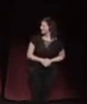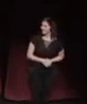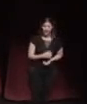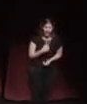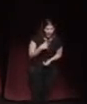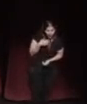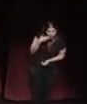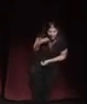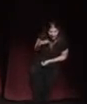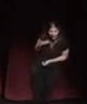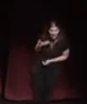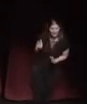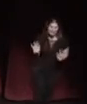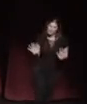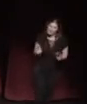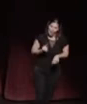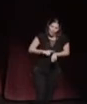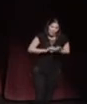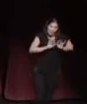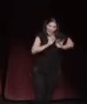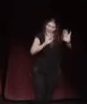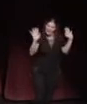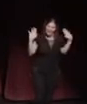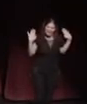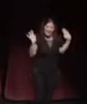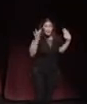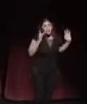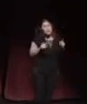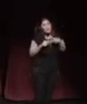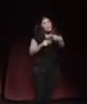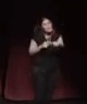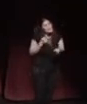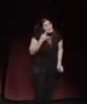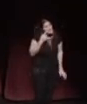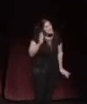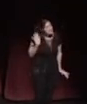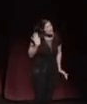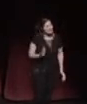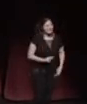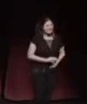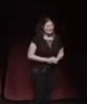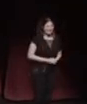Se eu vou cantar? Não, até o momento não. Eu não sei daqui a pouco.